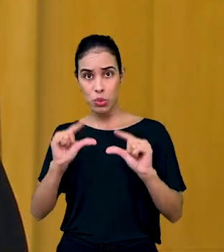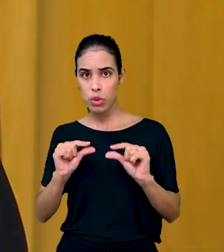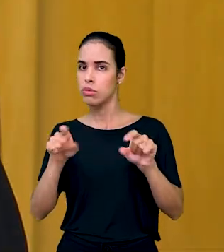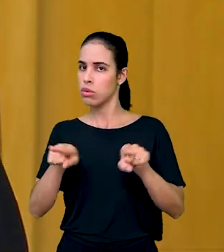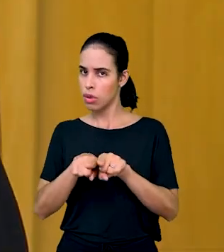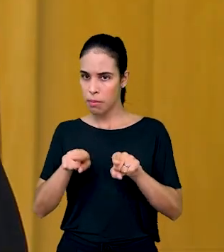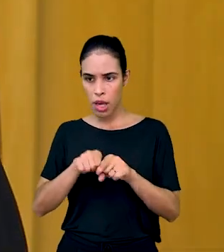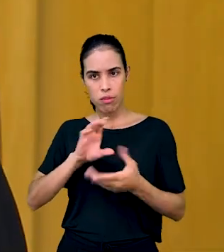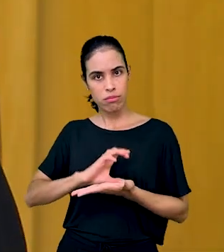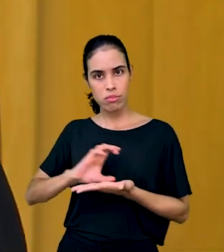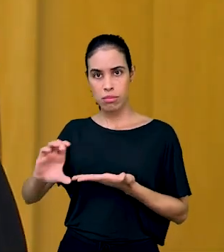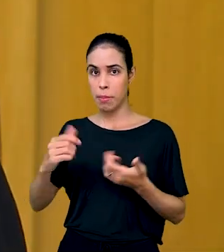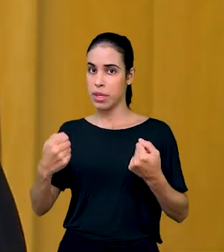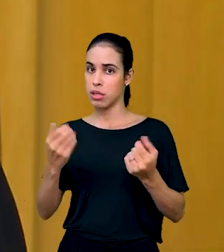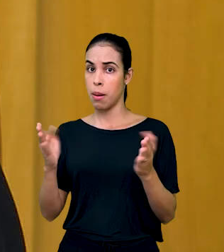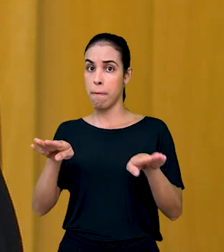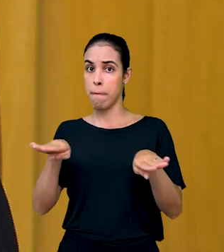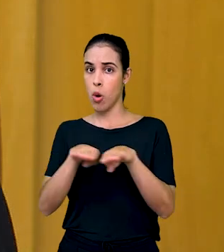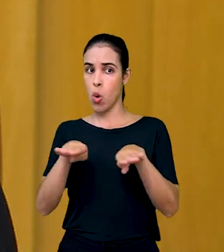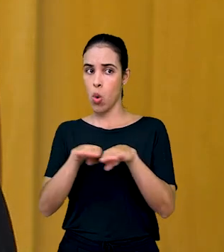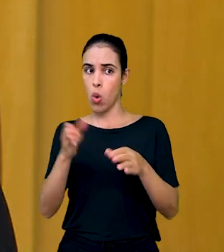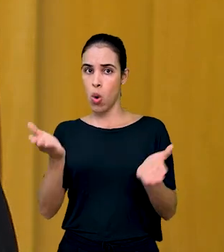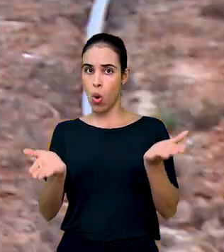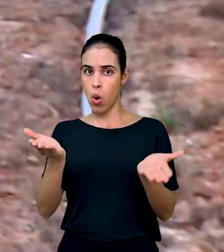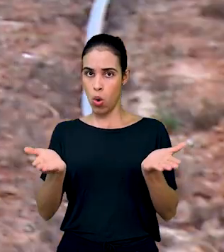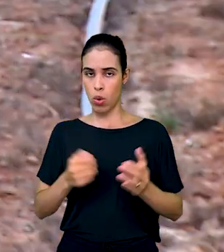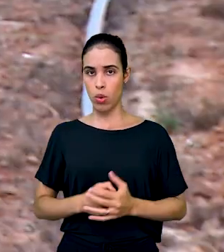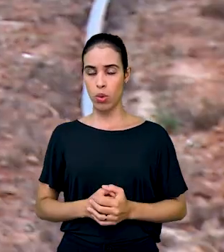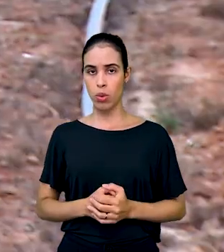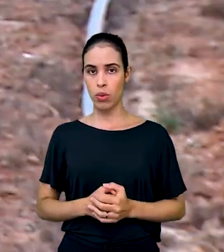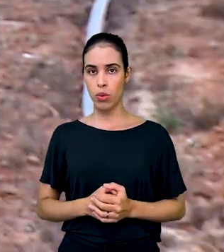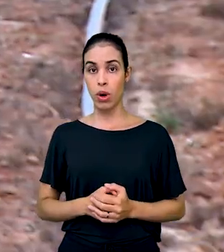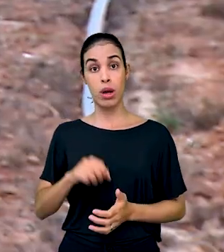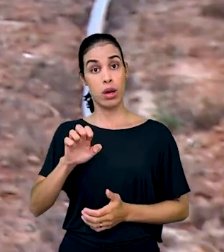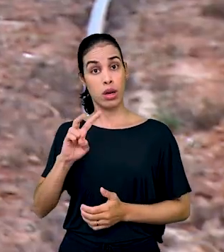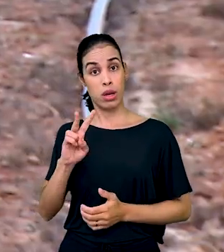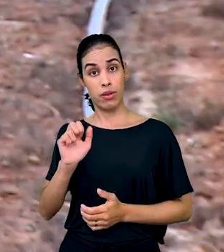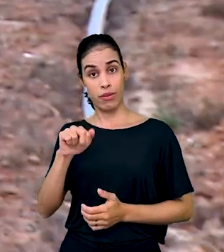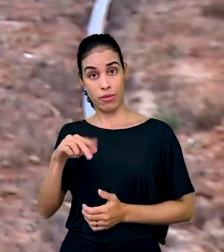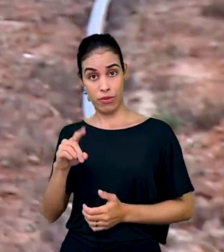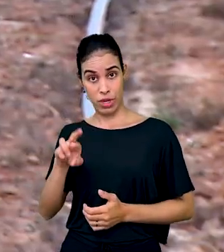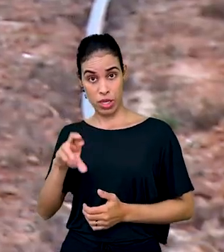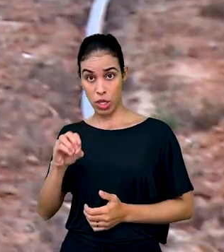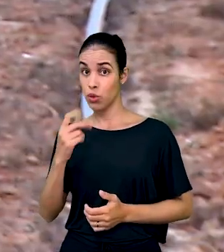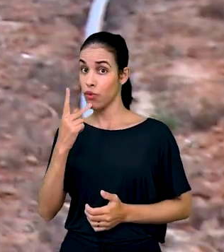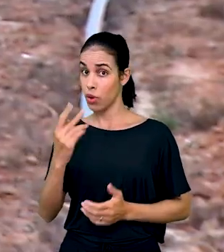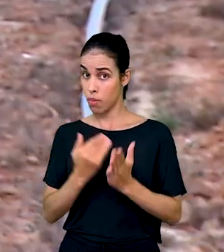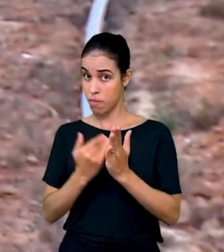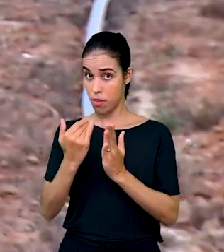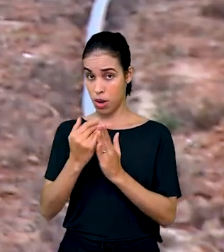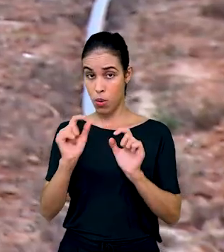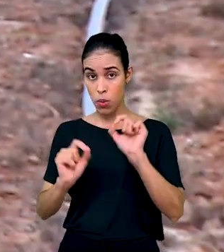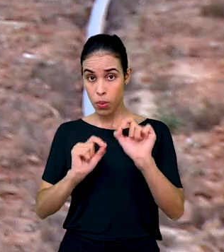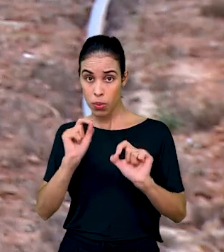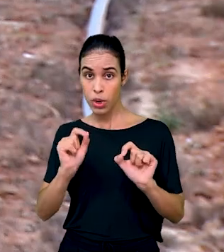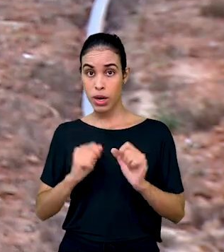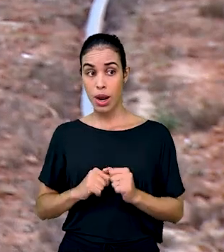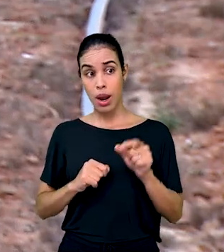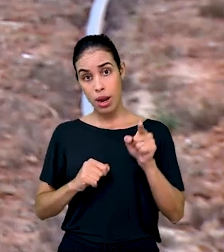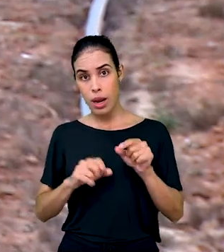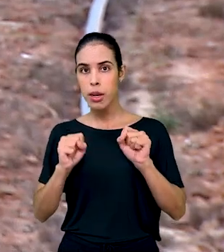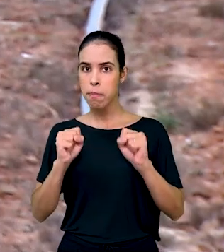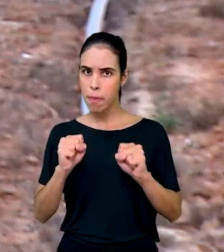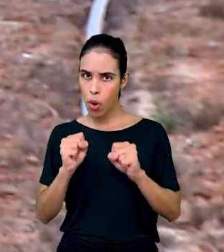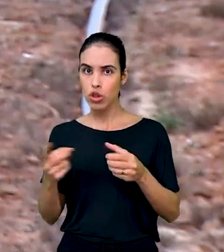reparação, nesse caso, deve ser proporcional à perda. Segundo o ministro Evandro Valadão, ainda que possa